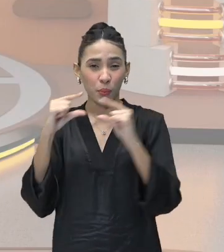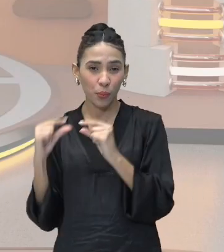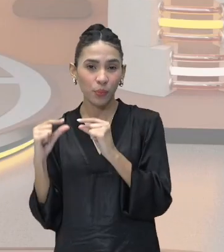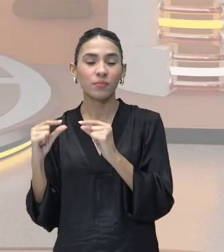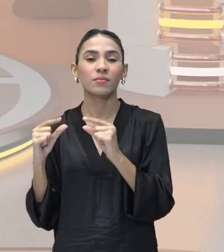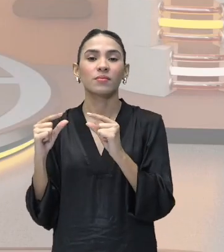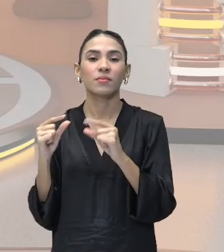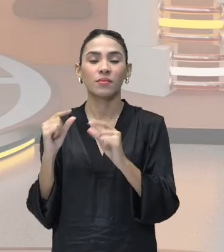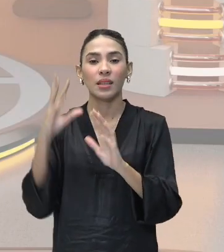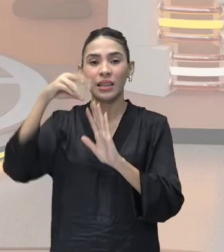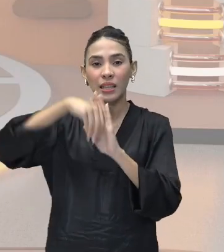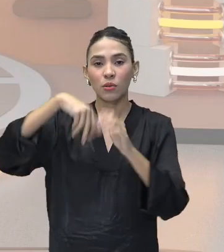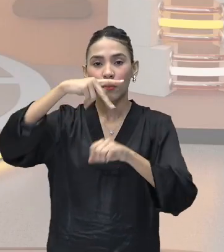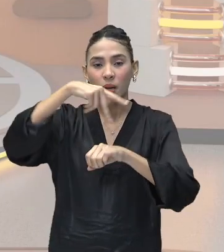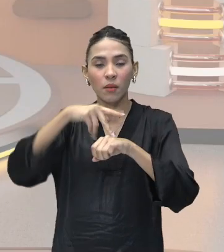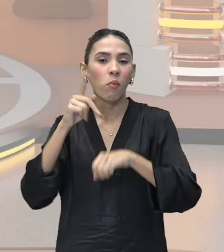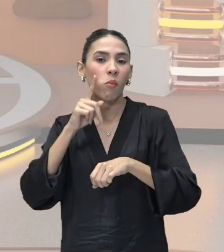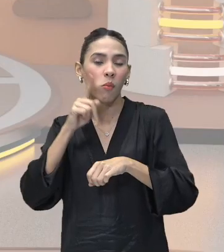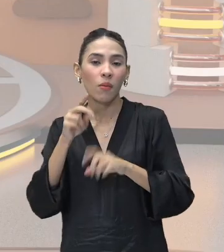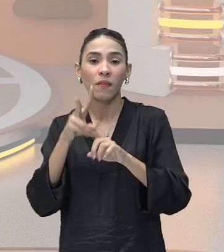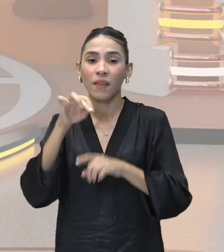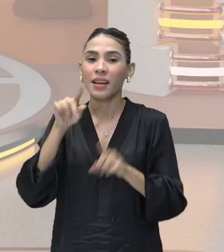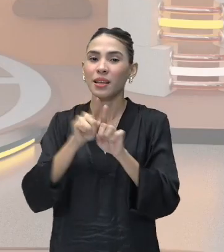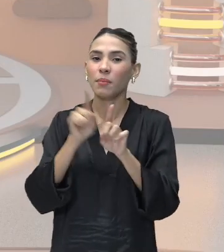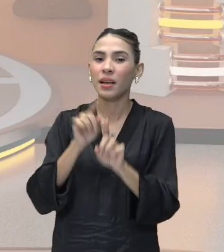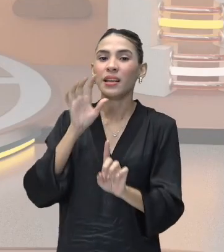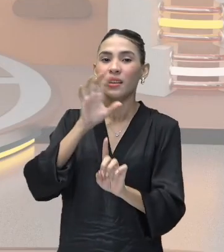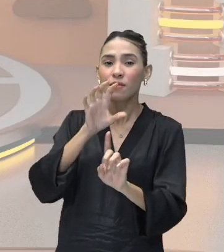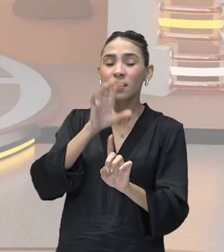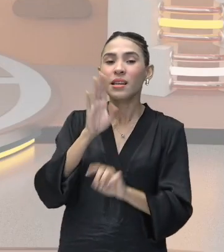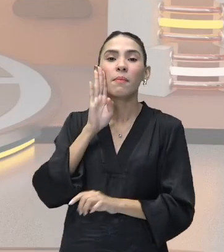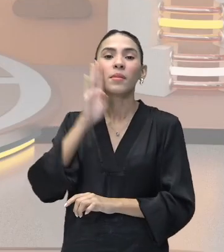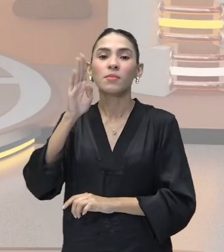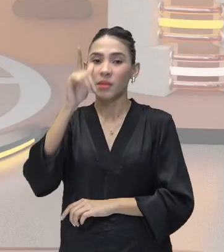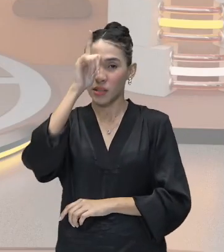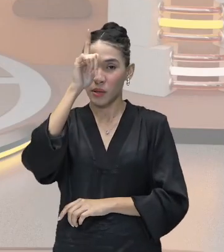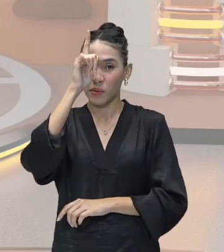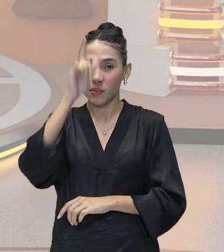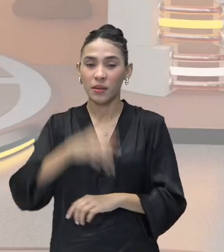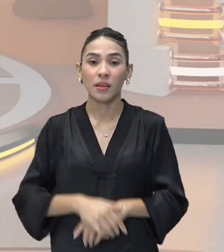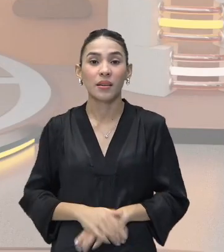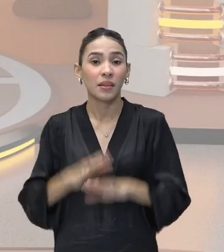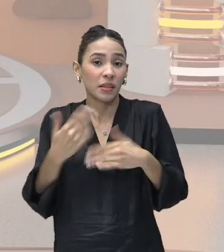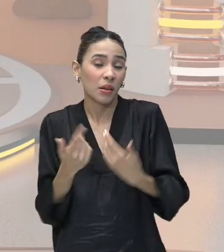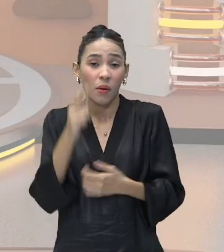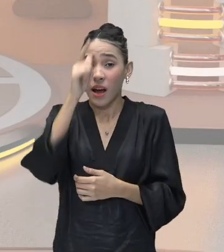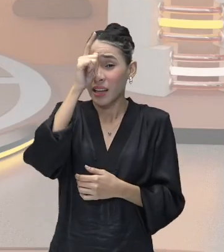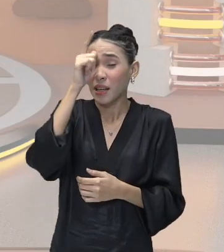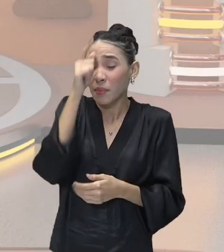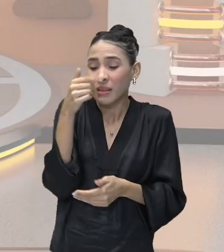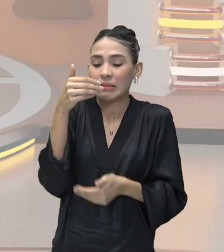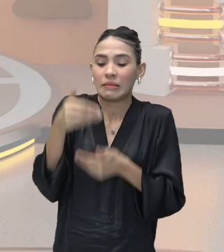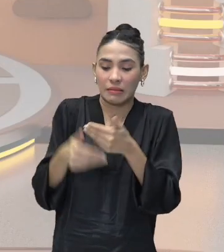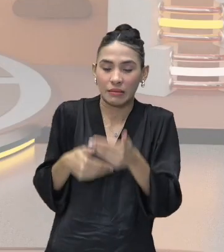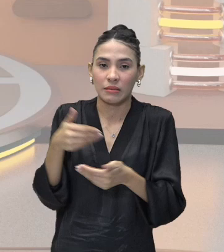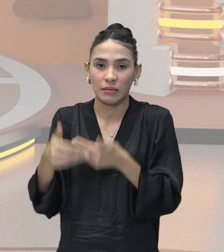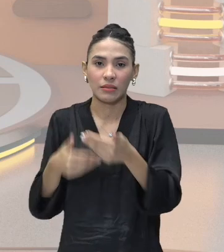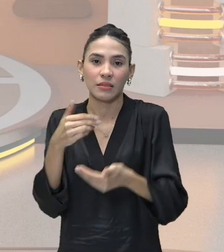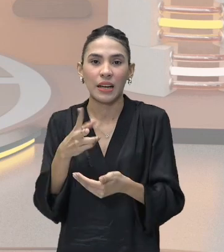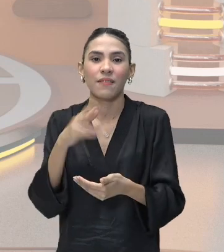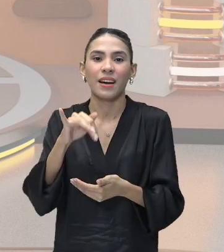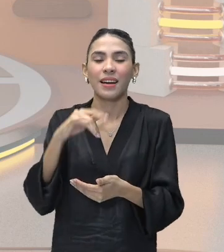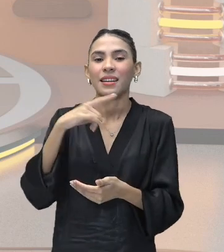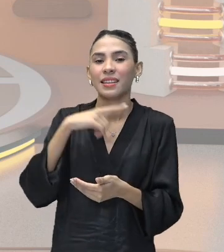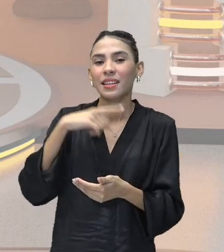ali dos Estados Unidos, ela vai afetar a Alemanha também economicamente. Então, a Alemanha, que ainda vinha se recuperando, vai